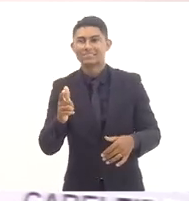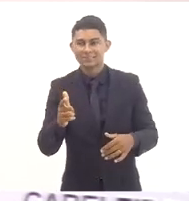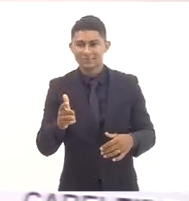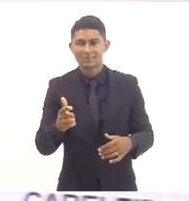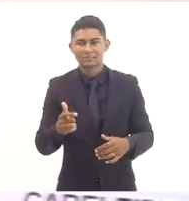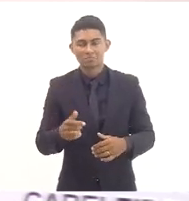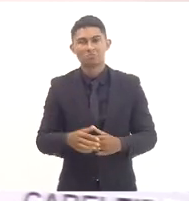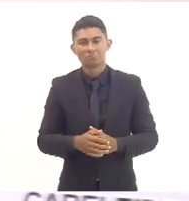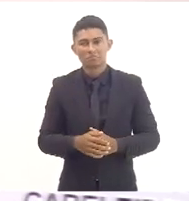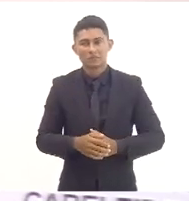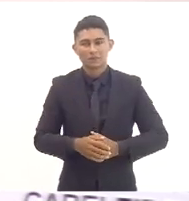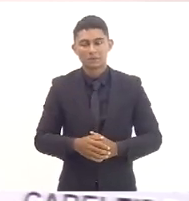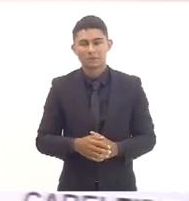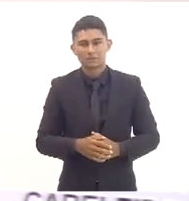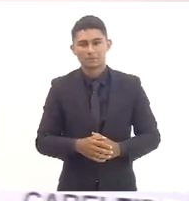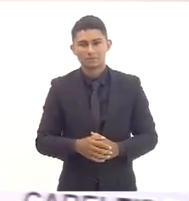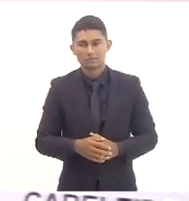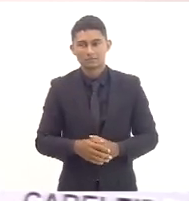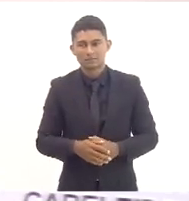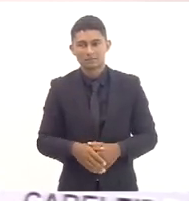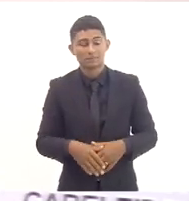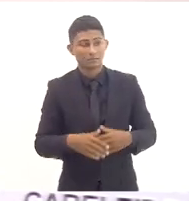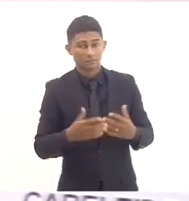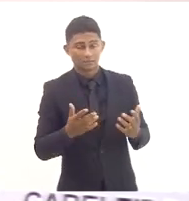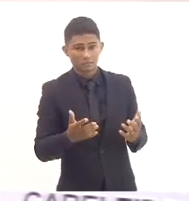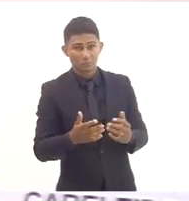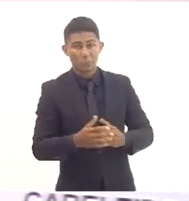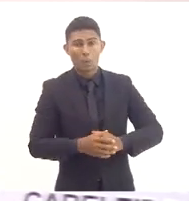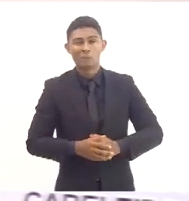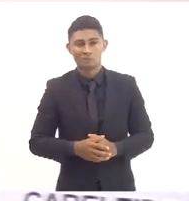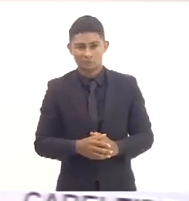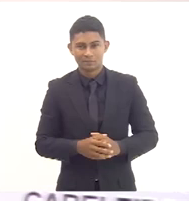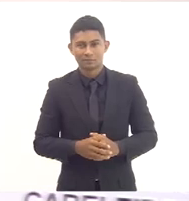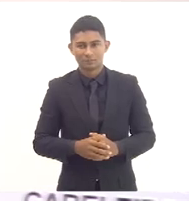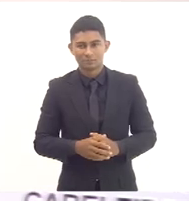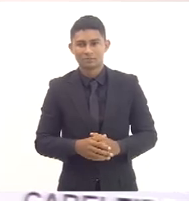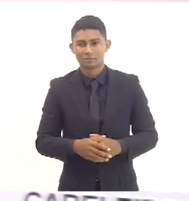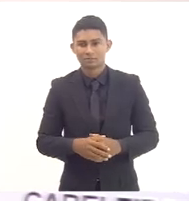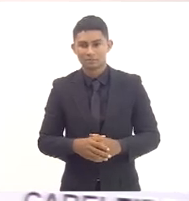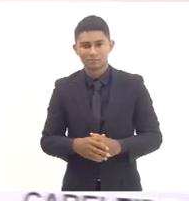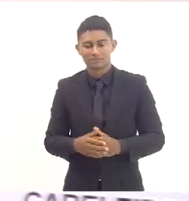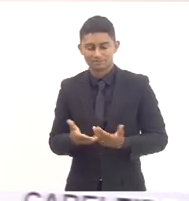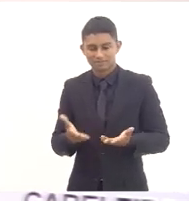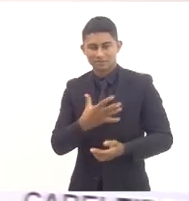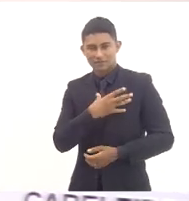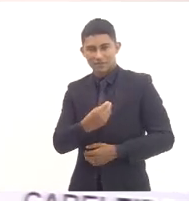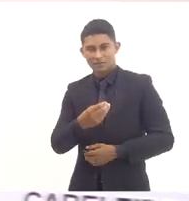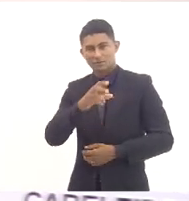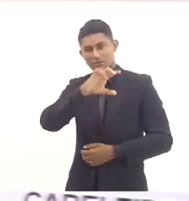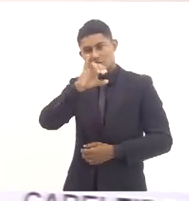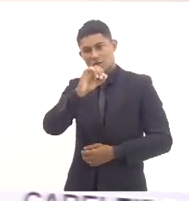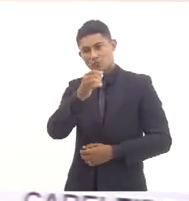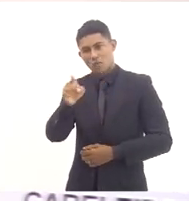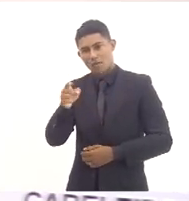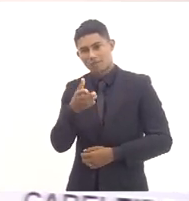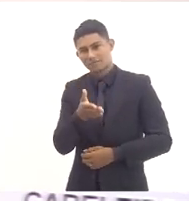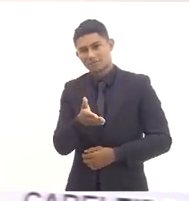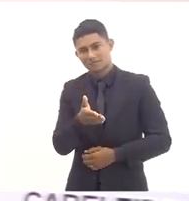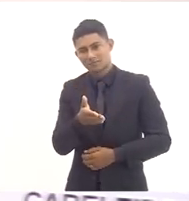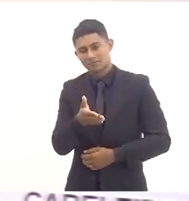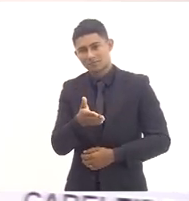forte do que eu sou normalmente e enfim é a luta do João meu filho